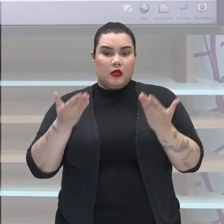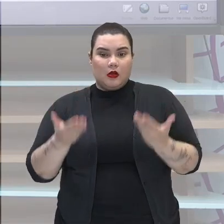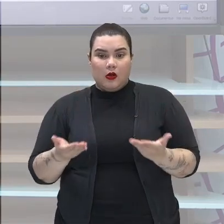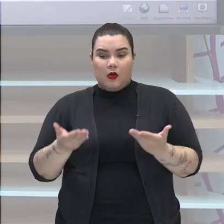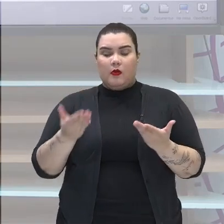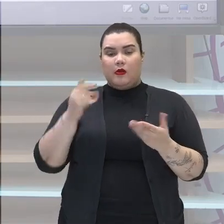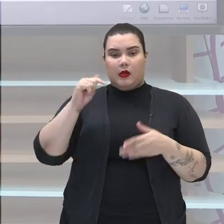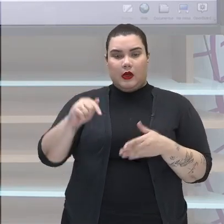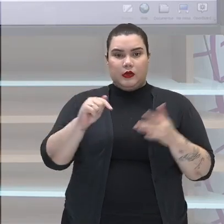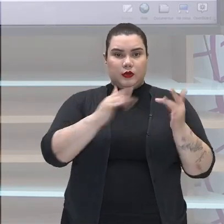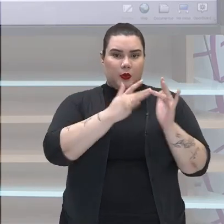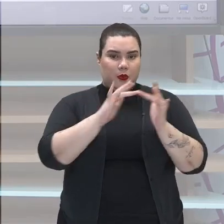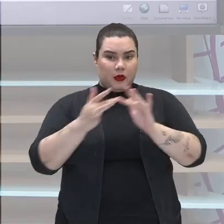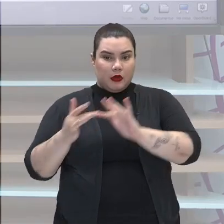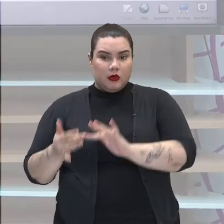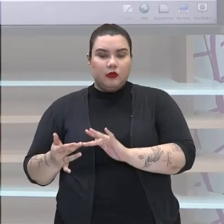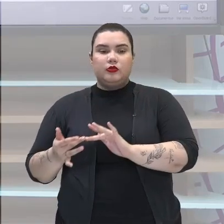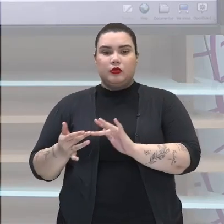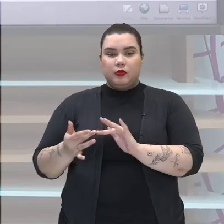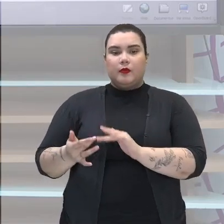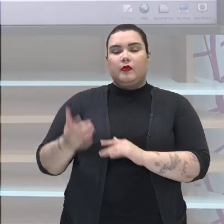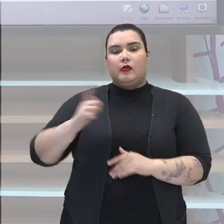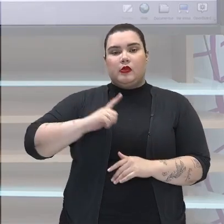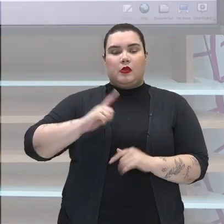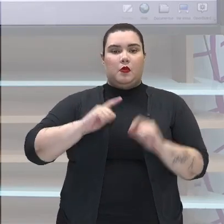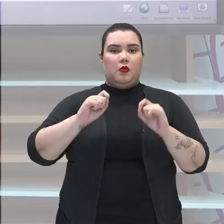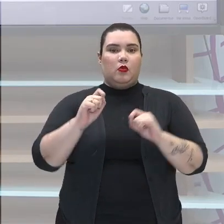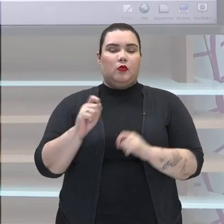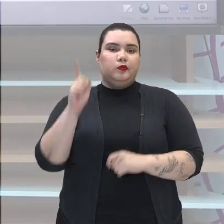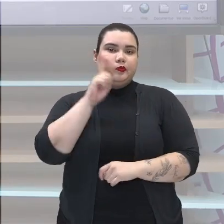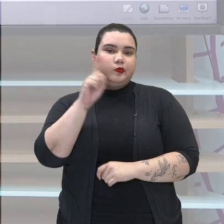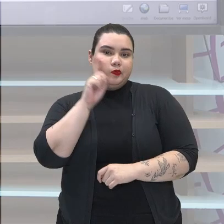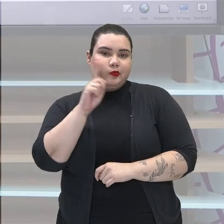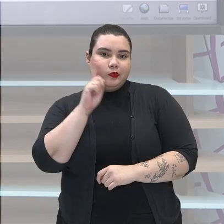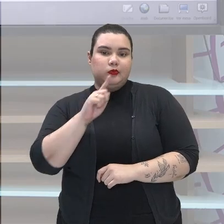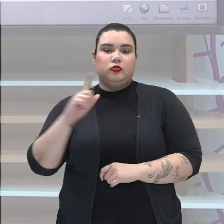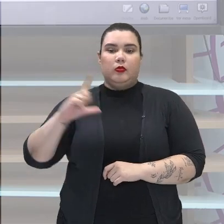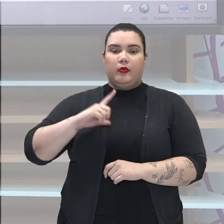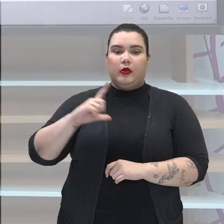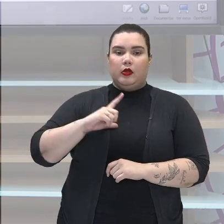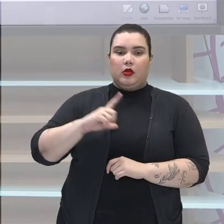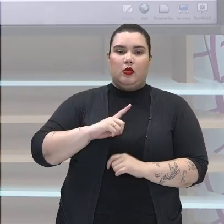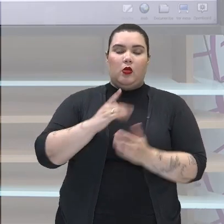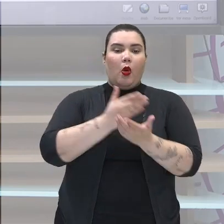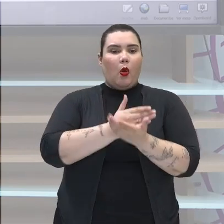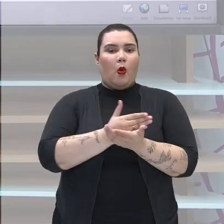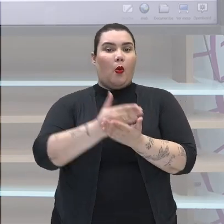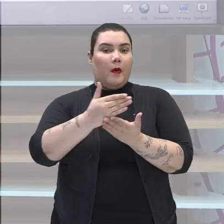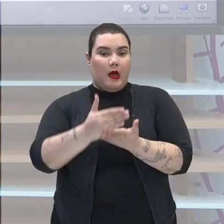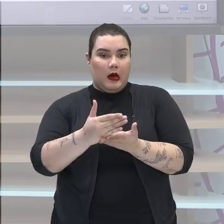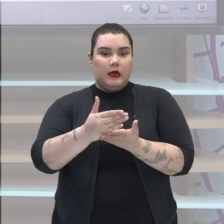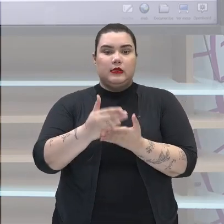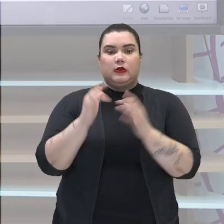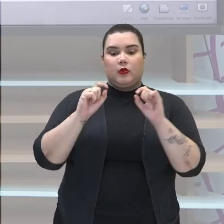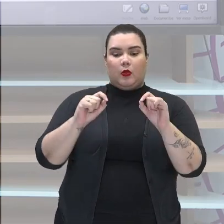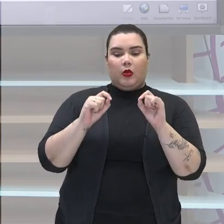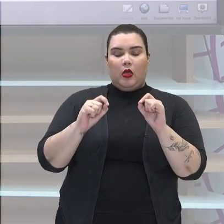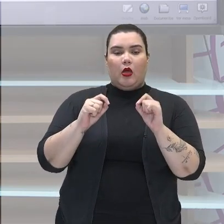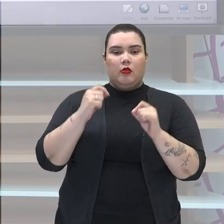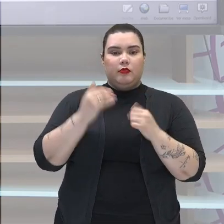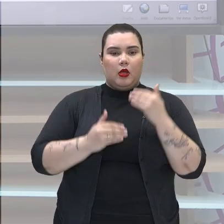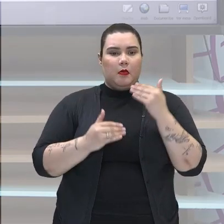dentro desse contexto que os Estados Unidos da América começa a